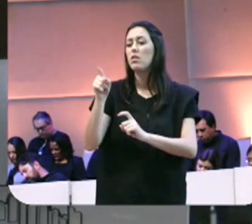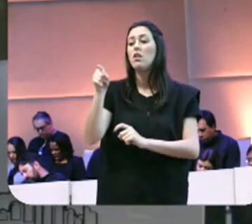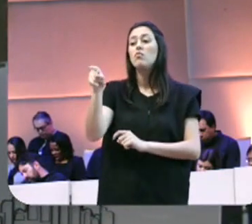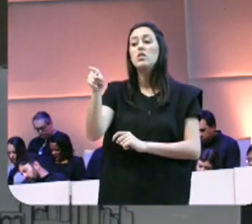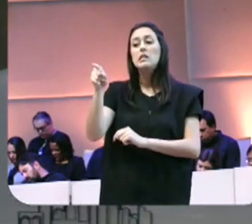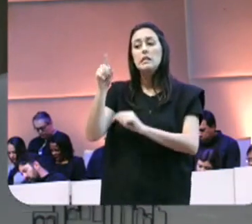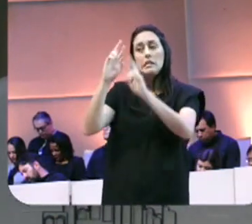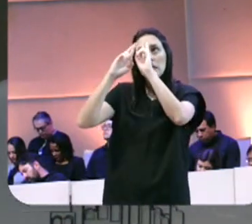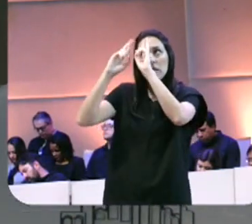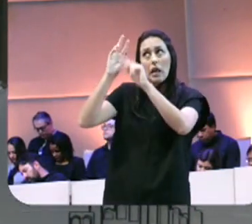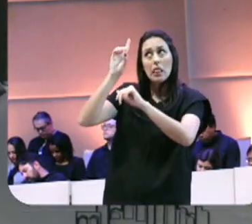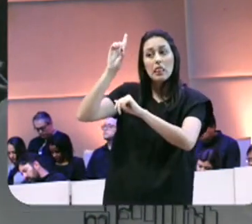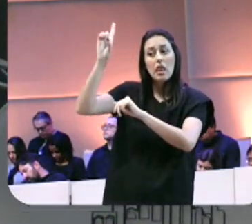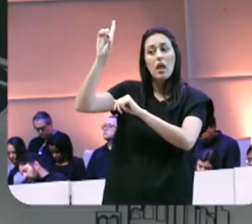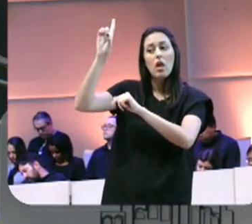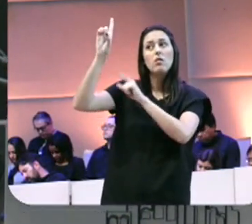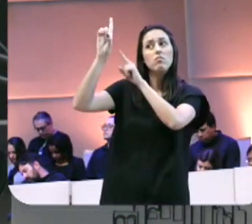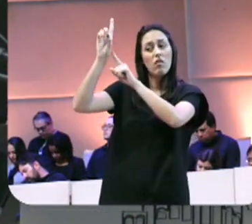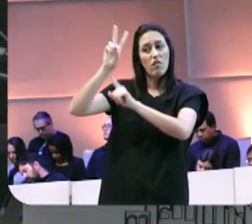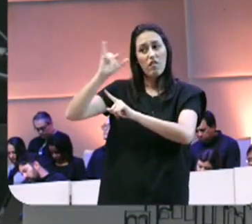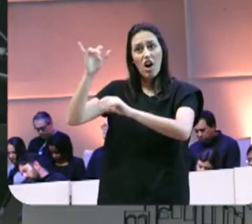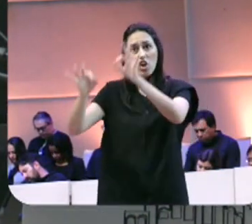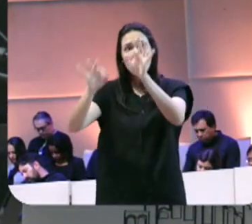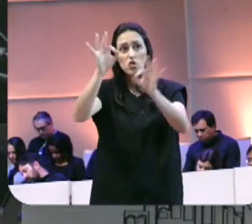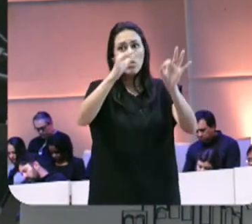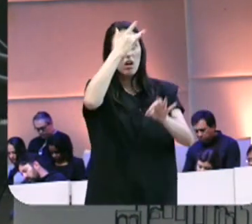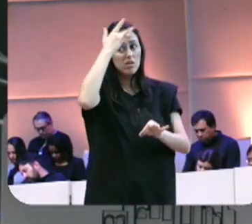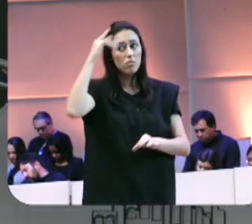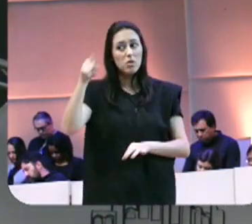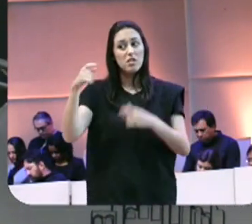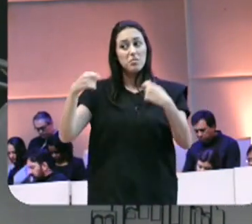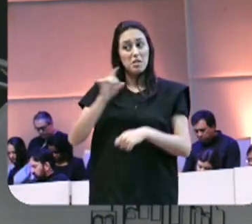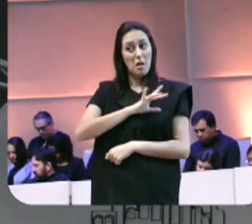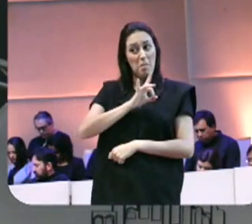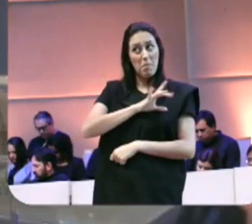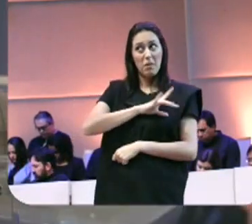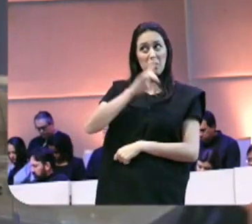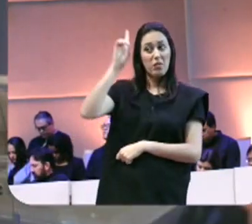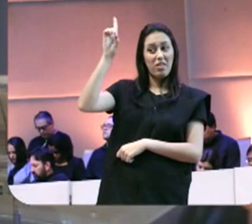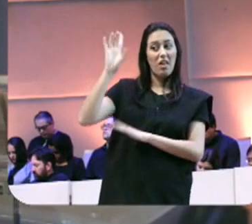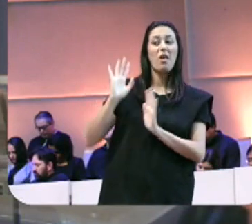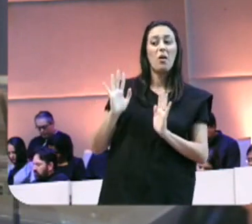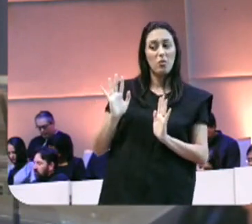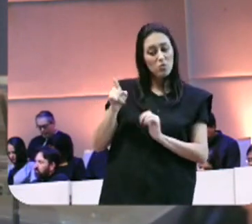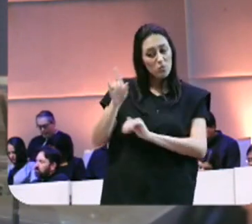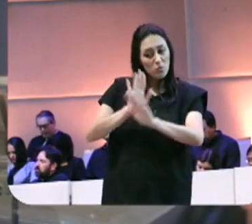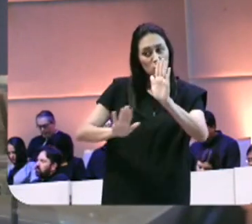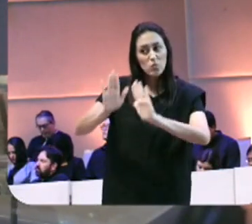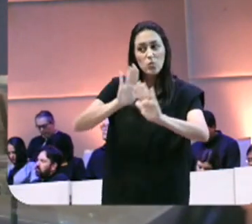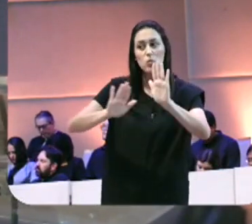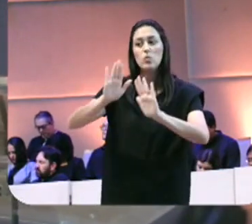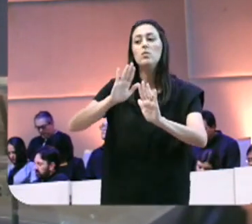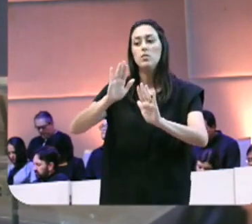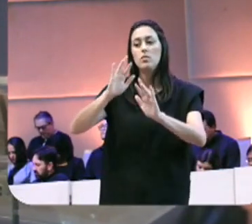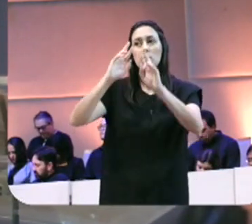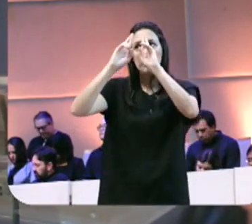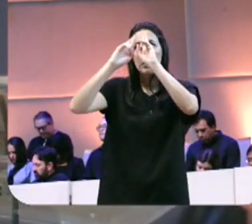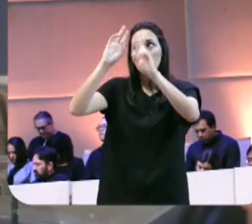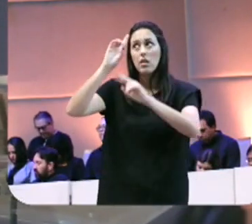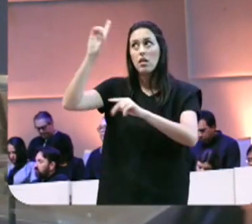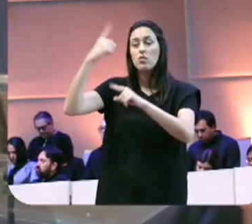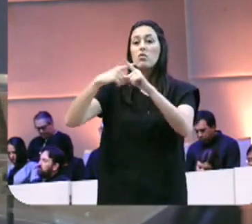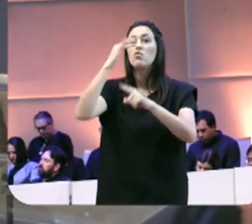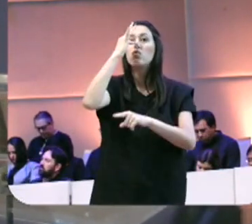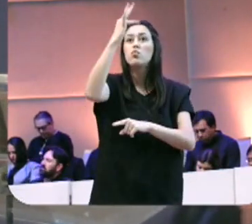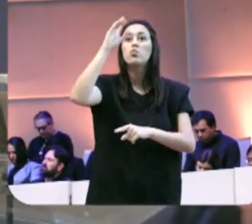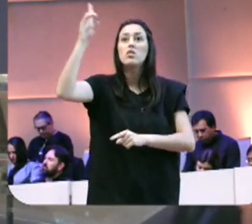os vivos e os mortos. É a esse que nós temos que temer, e é a esse julgamento que nós esperamos, ansiamos e que nós vamos prestar contas.